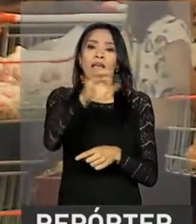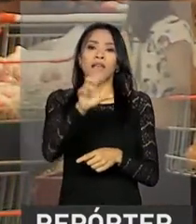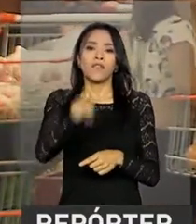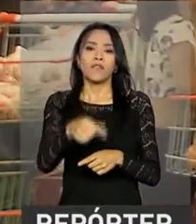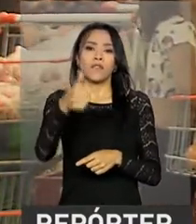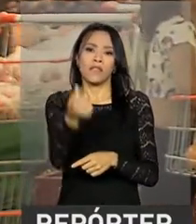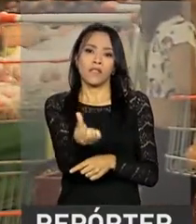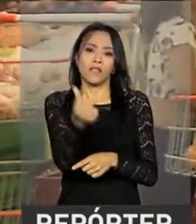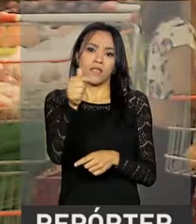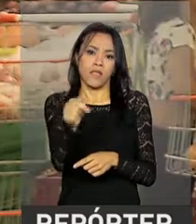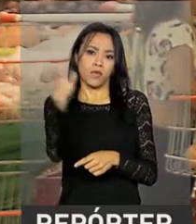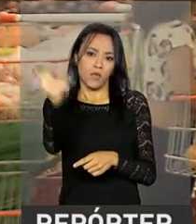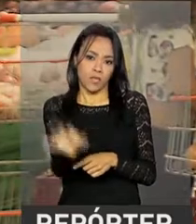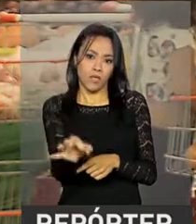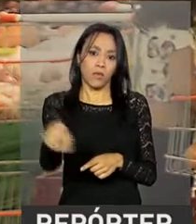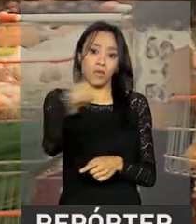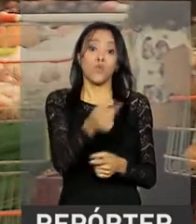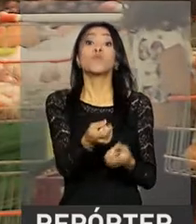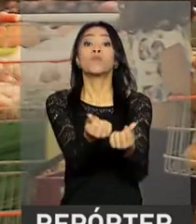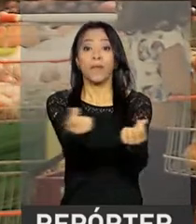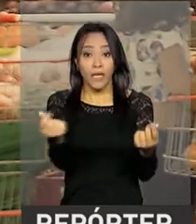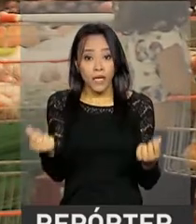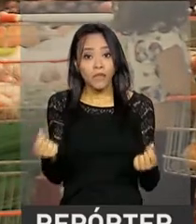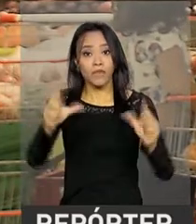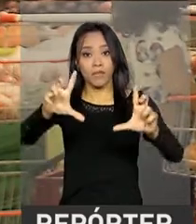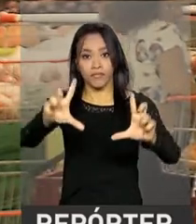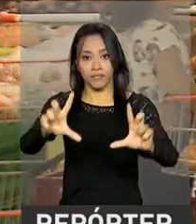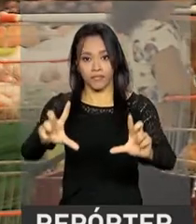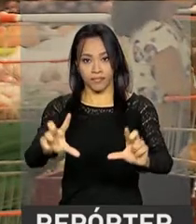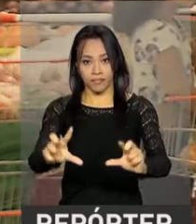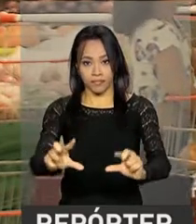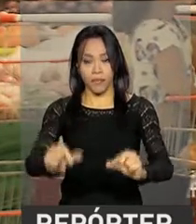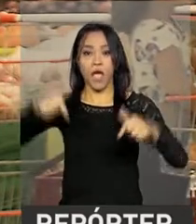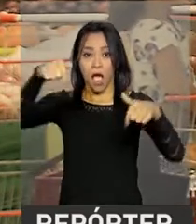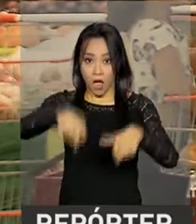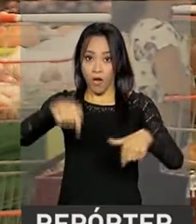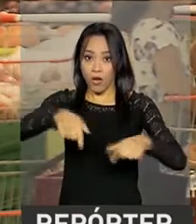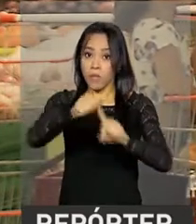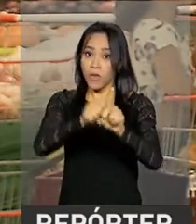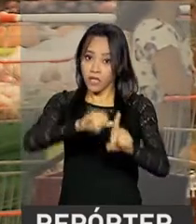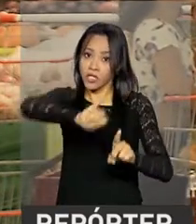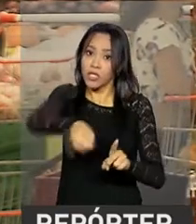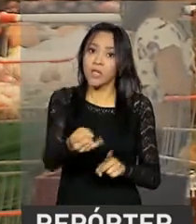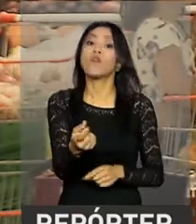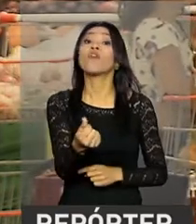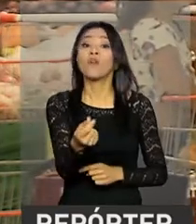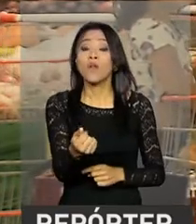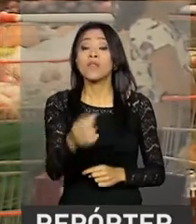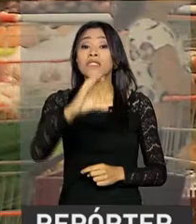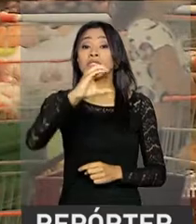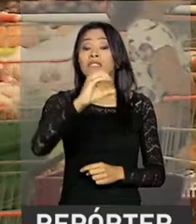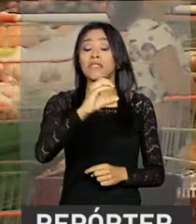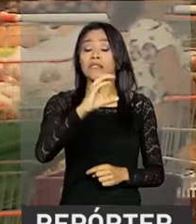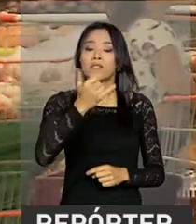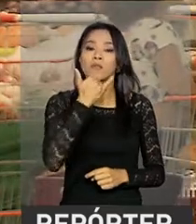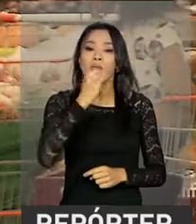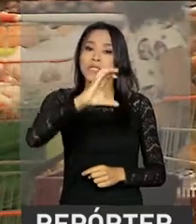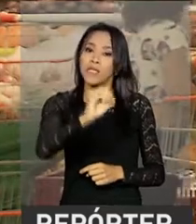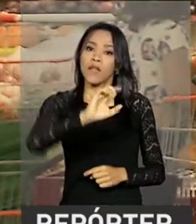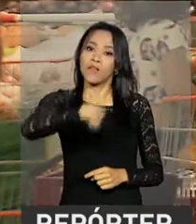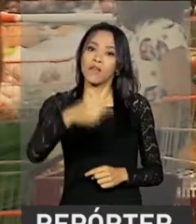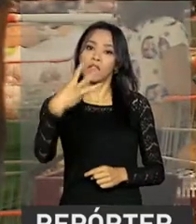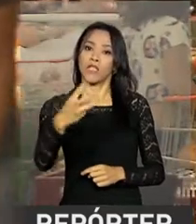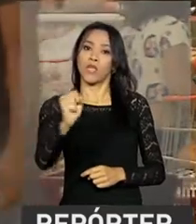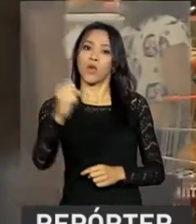10,67%, o reajuste dos preços vem caindo no país. Agora em janeiro, o aumento registrado foi de 0,38%